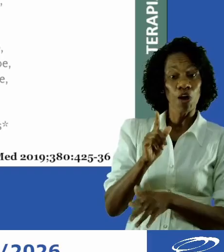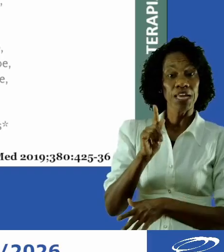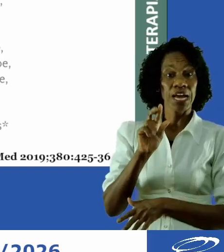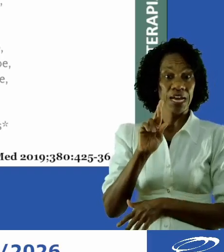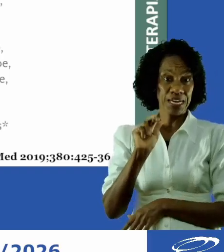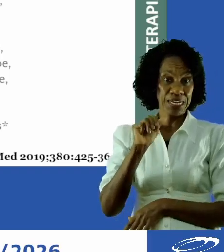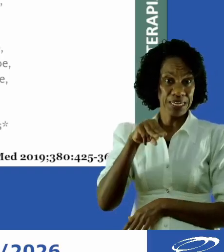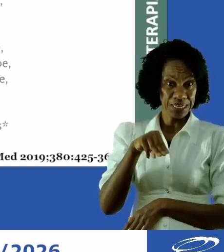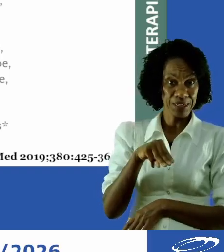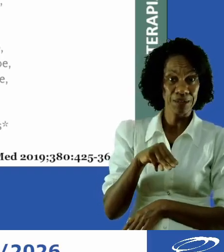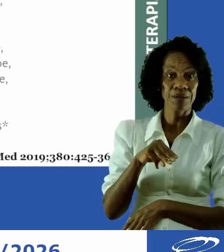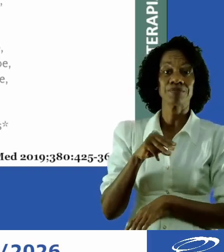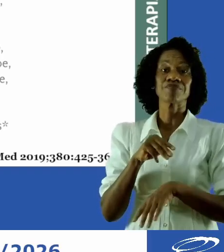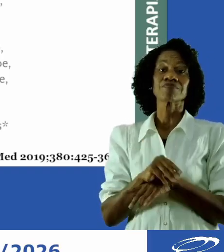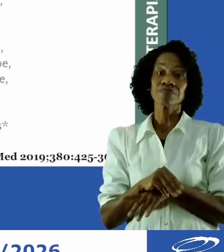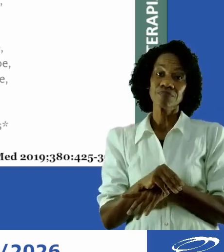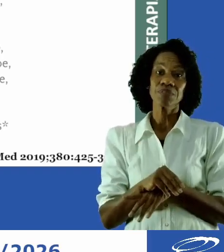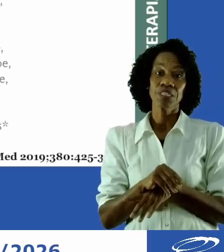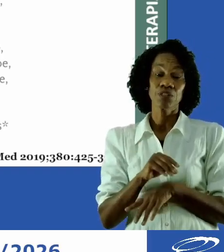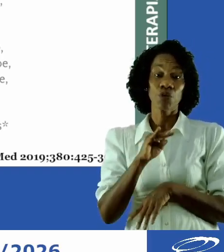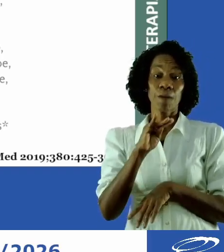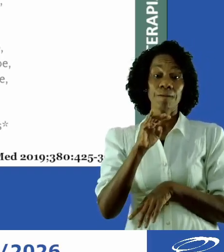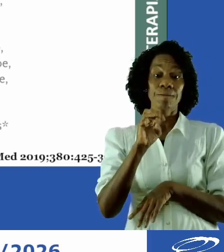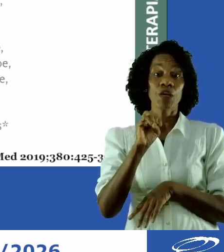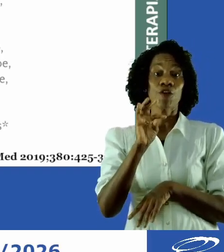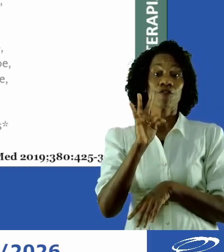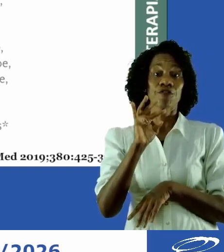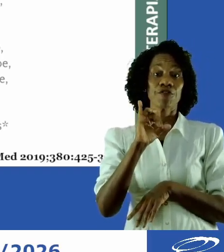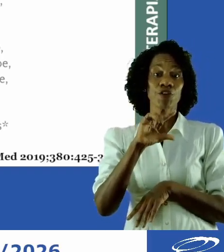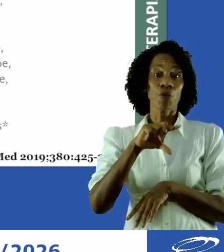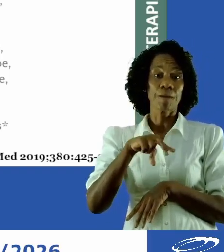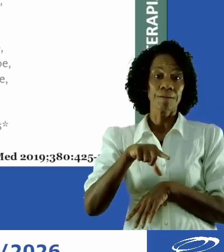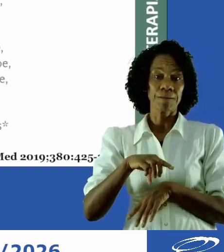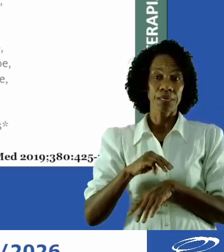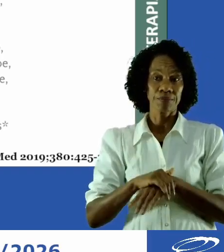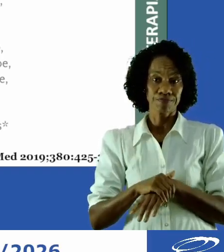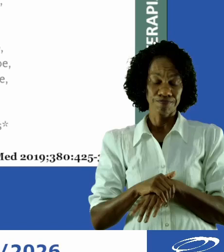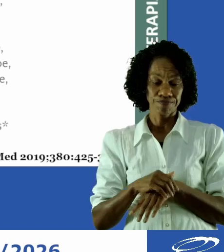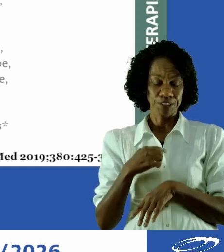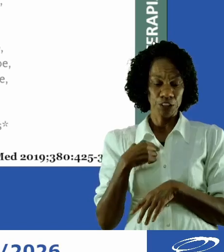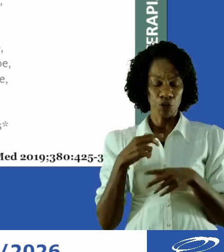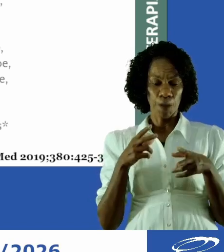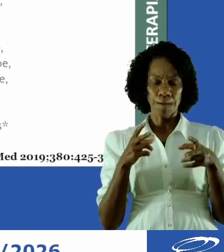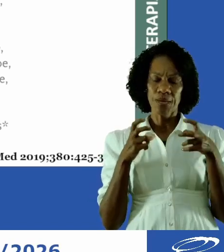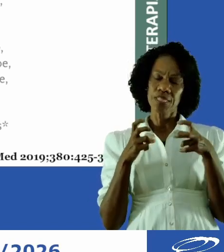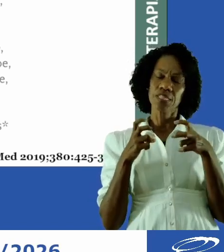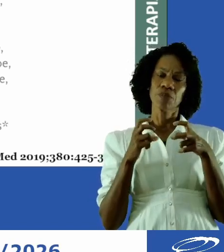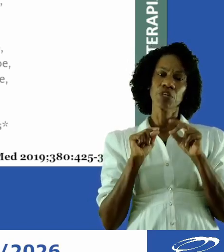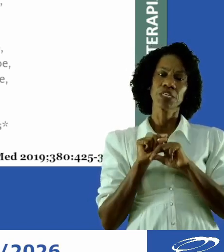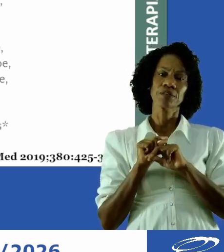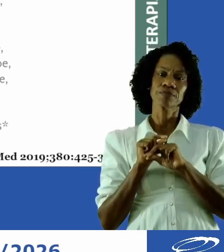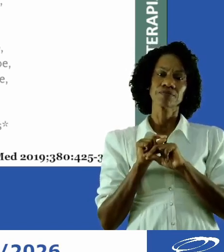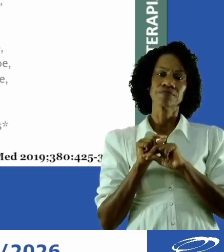no osso e também razoavelmente no biofilme. Bom, terapia oral, então, precoce no meu olhar nas infecções osteoarticulares, passa